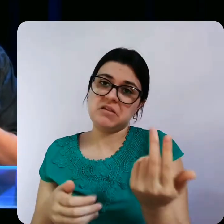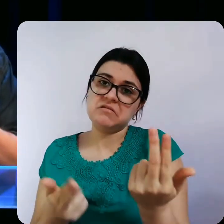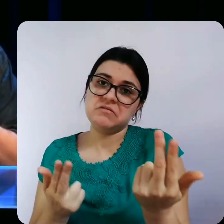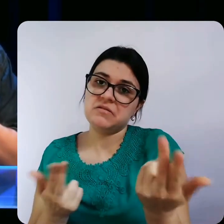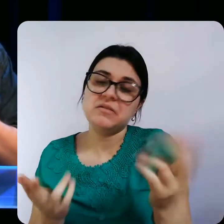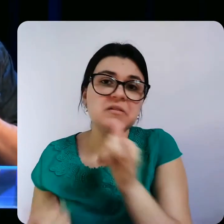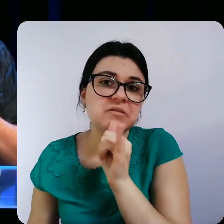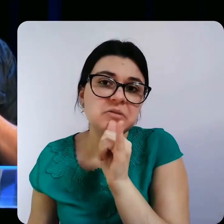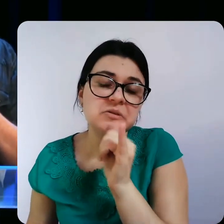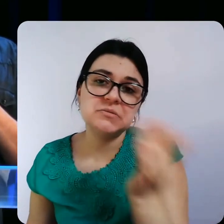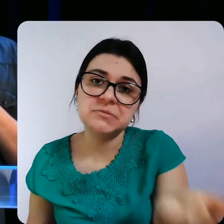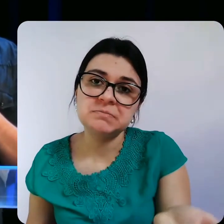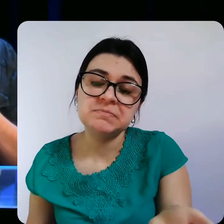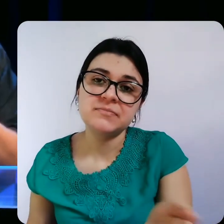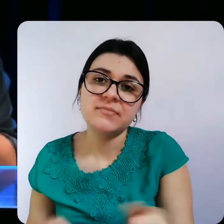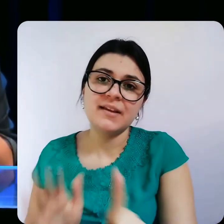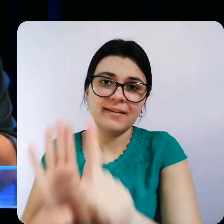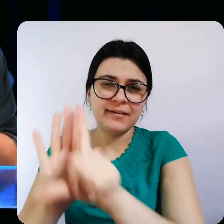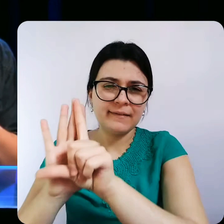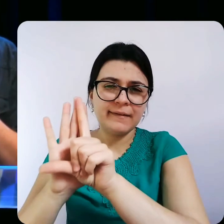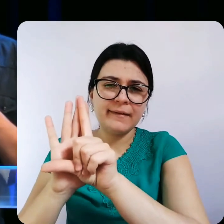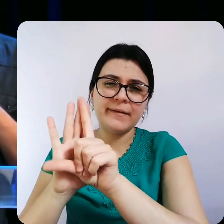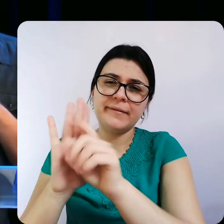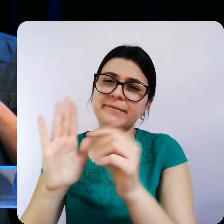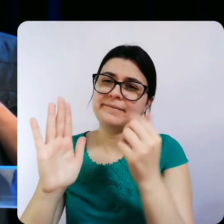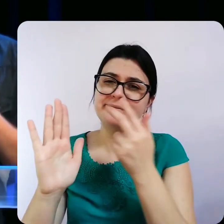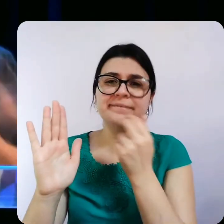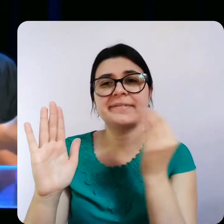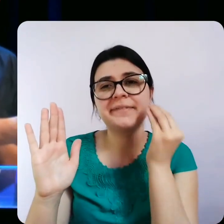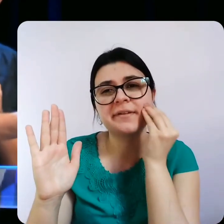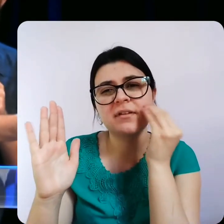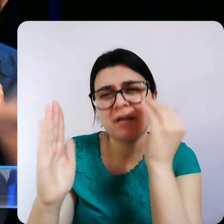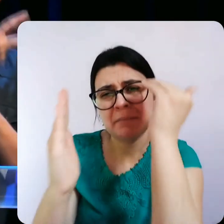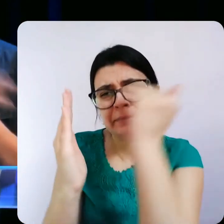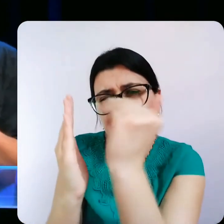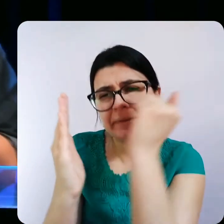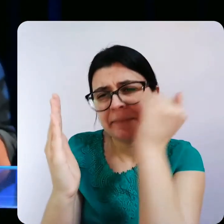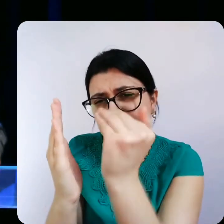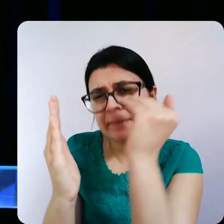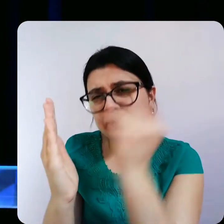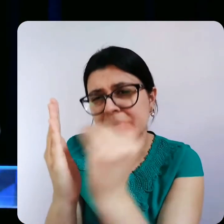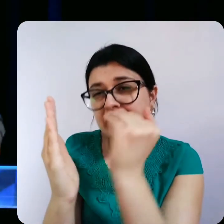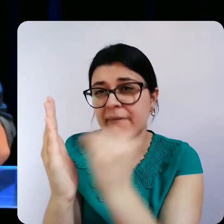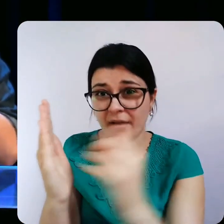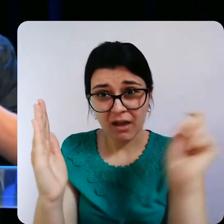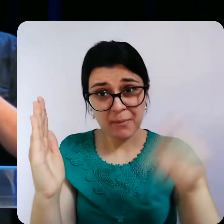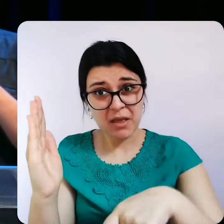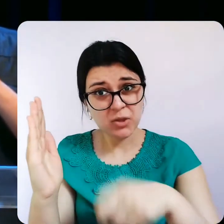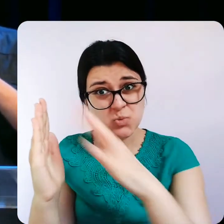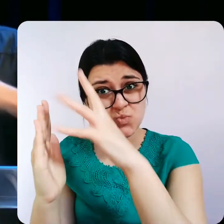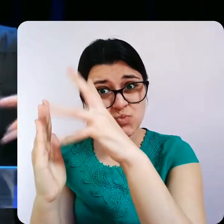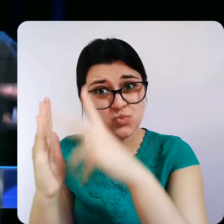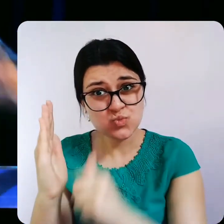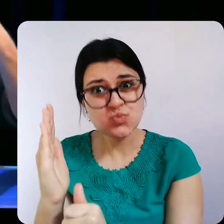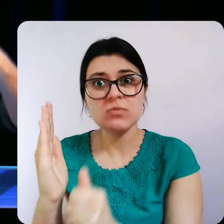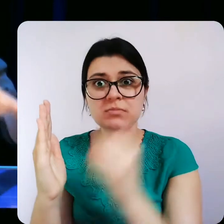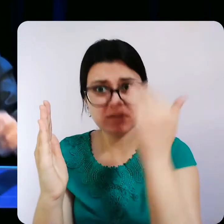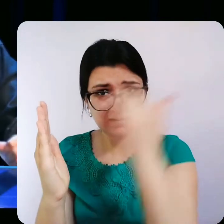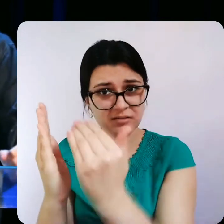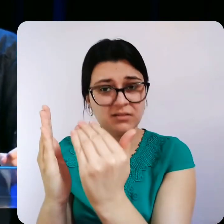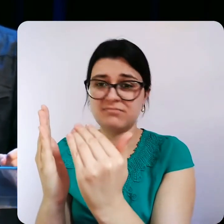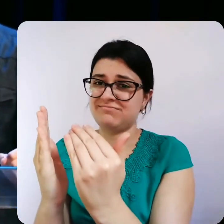escravidão. E Paulo diz, Jesus nos resgatou da lei e Jesus nos resgatou dos princípios deste mundo. Ele